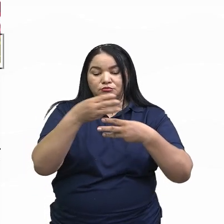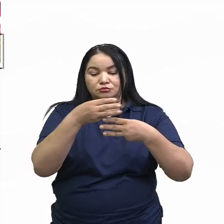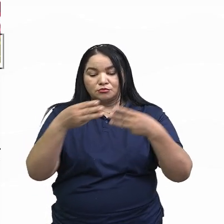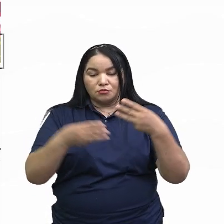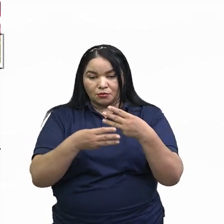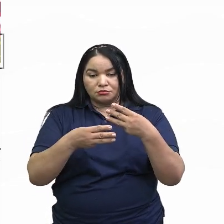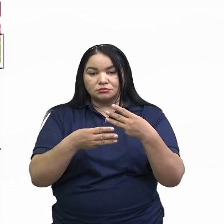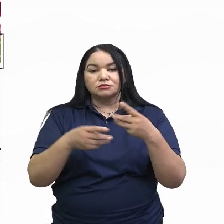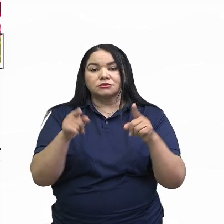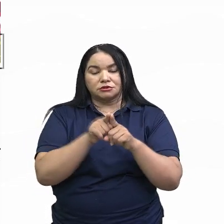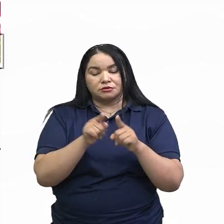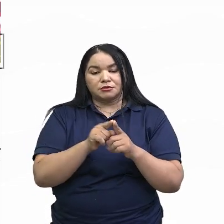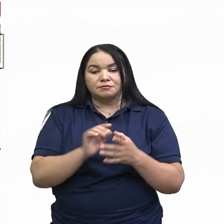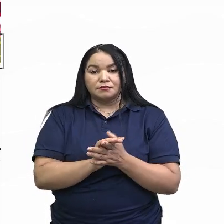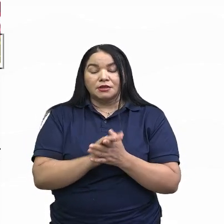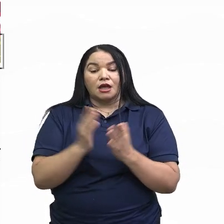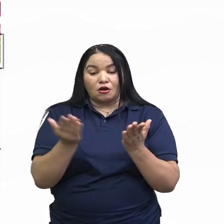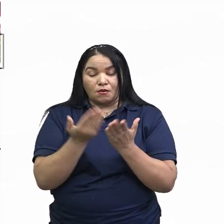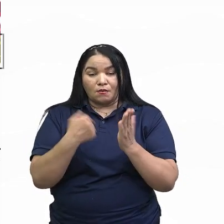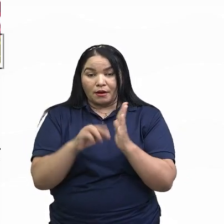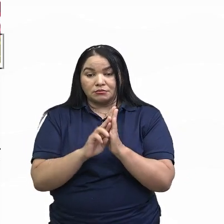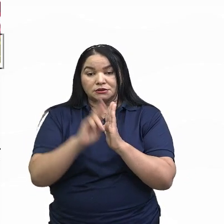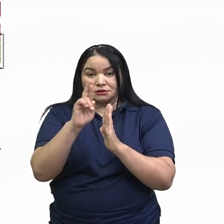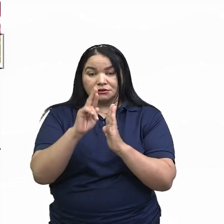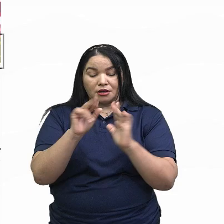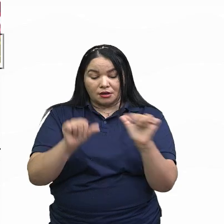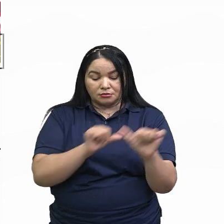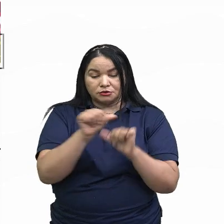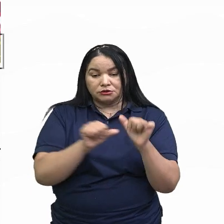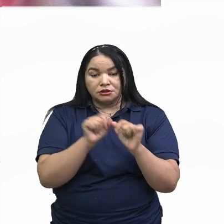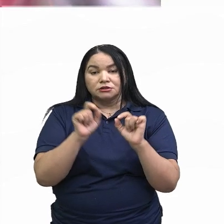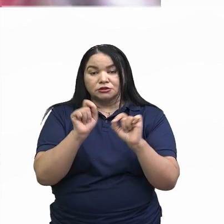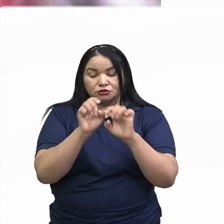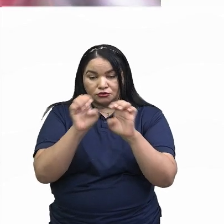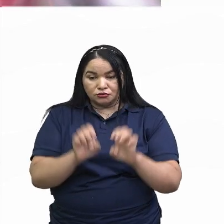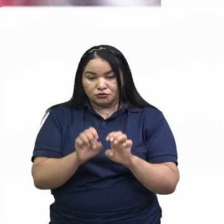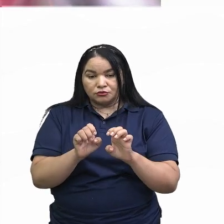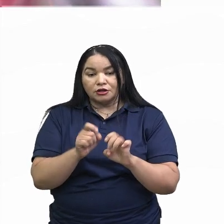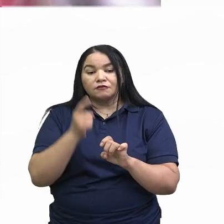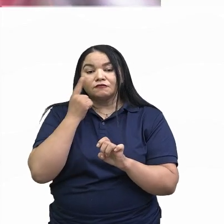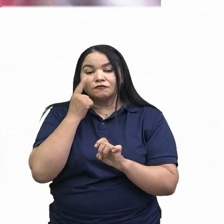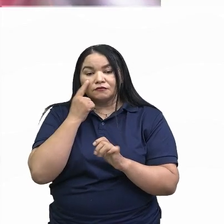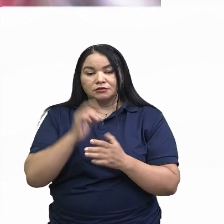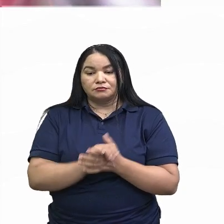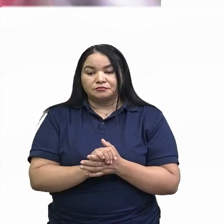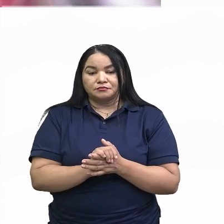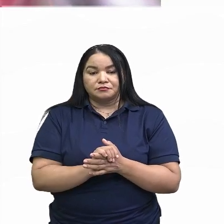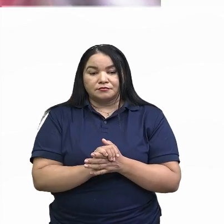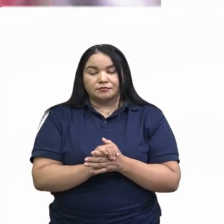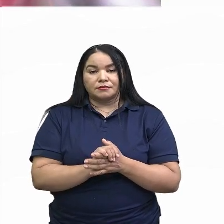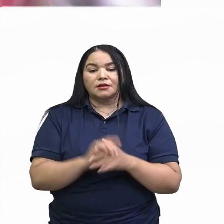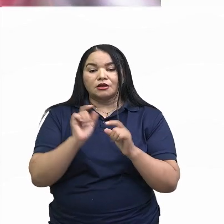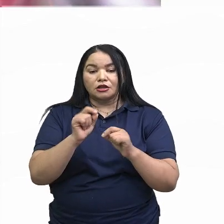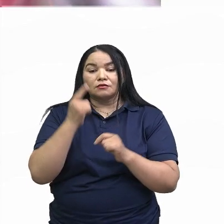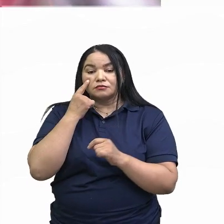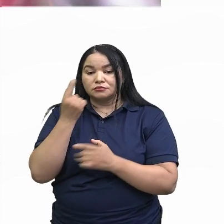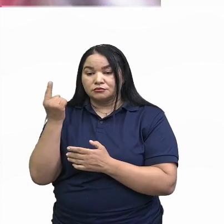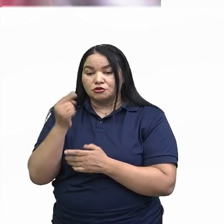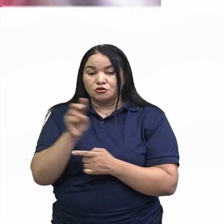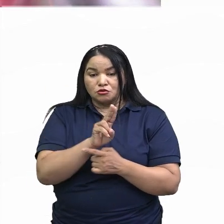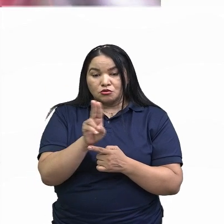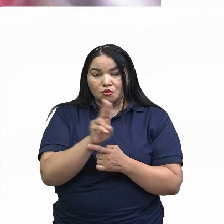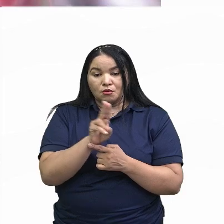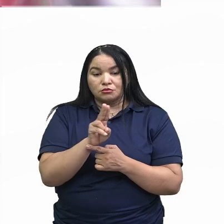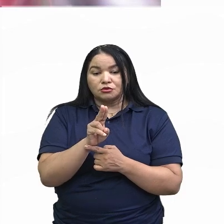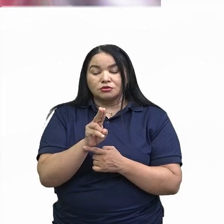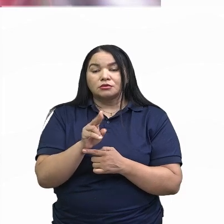gente representar essa mutação estrutural, a gente trouxe o exemplo da síndrome de Cri-du-Chat, que também é conhecida